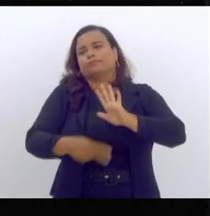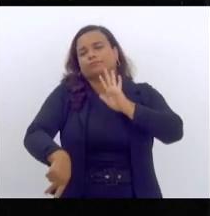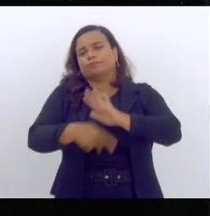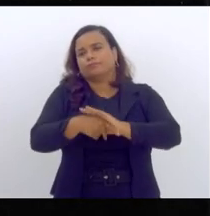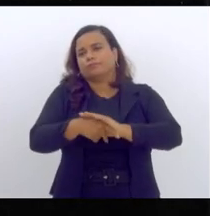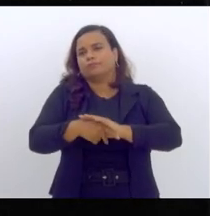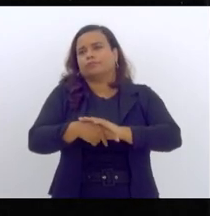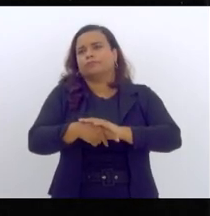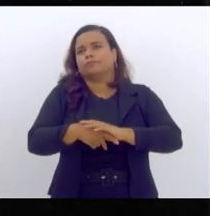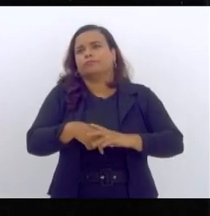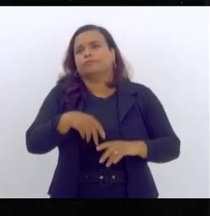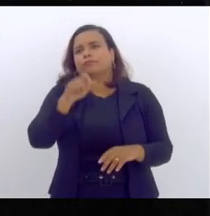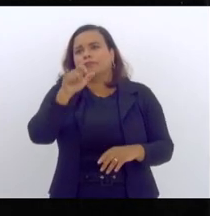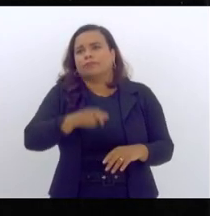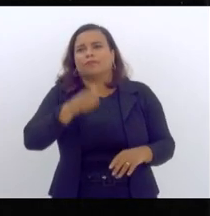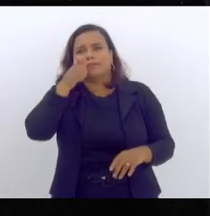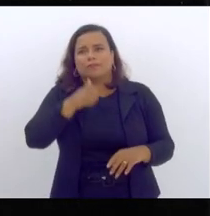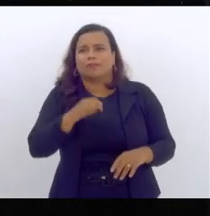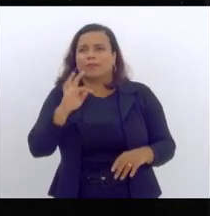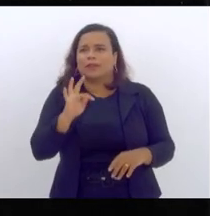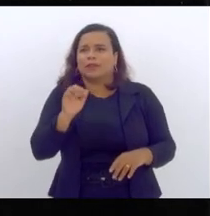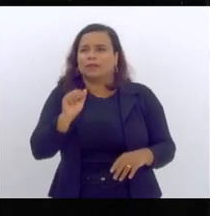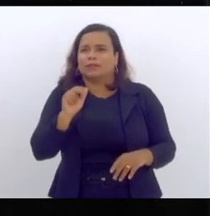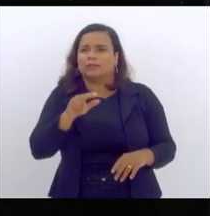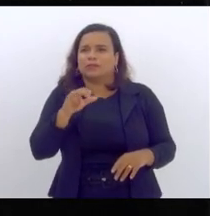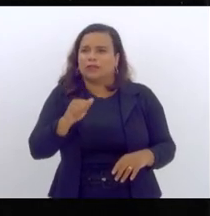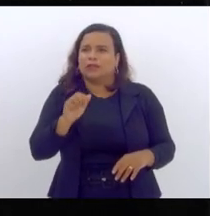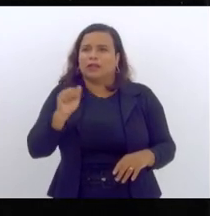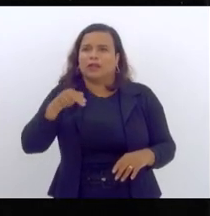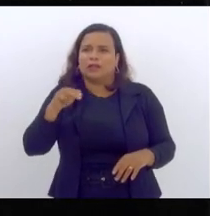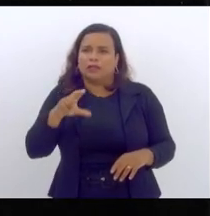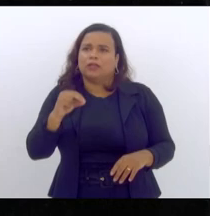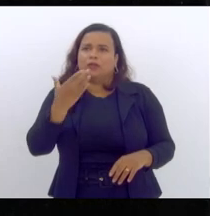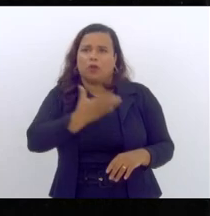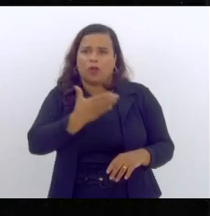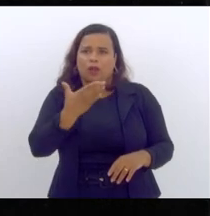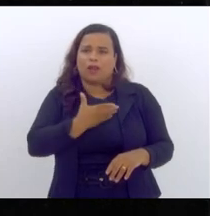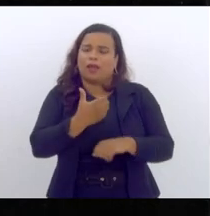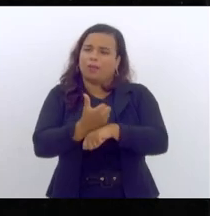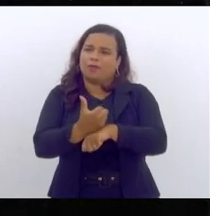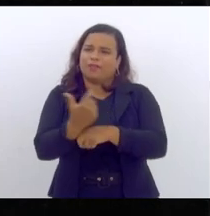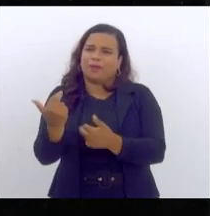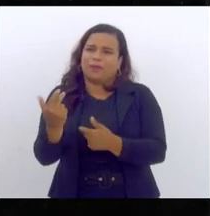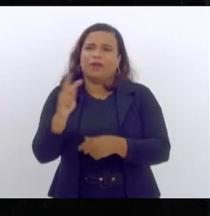a Tânia Aquino não é colega de profissão que